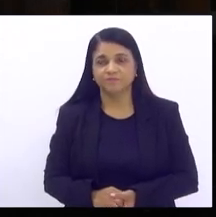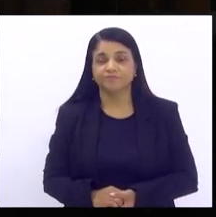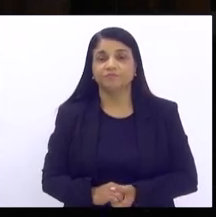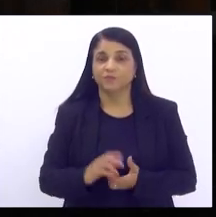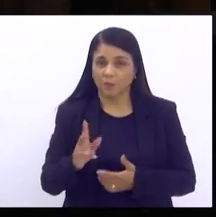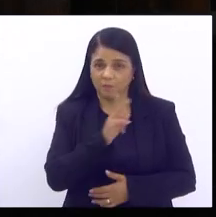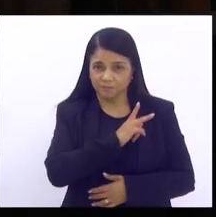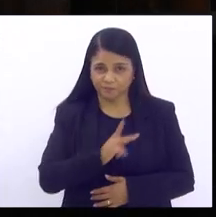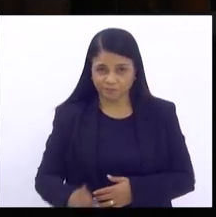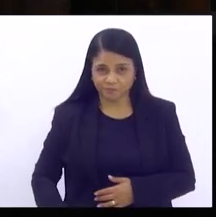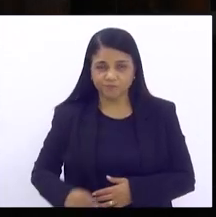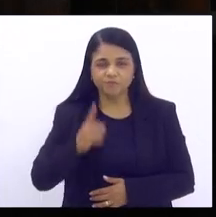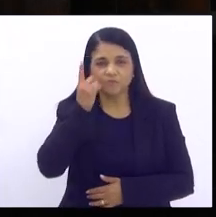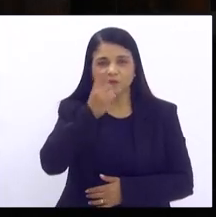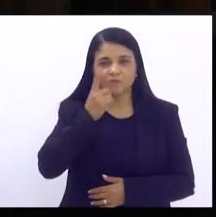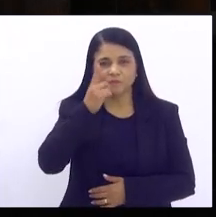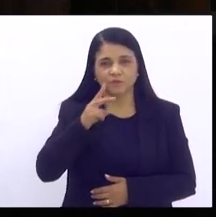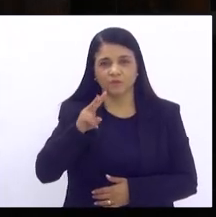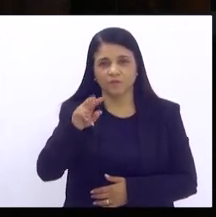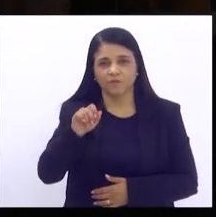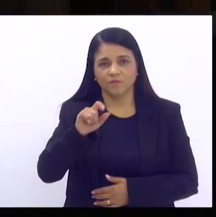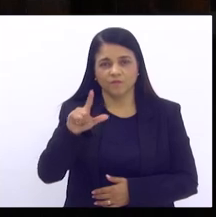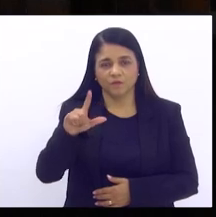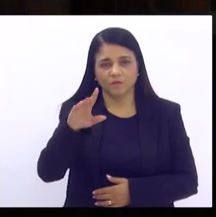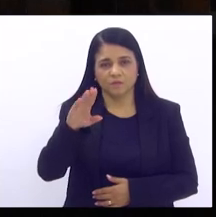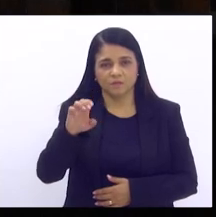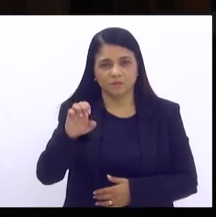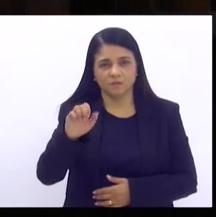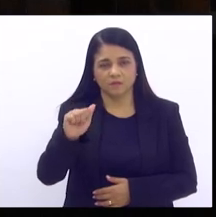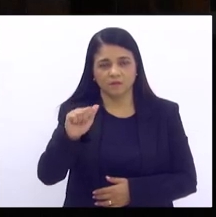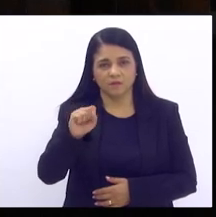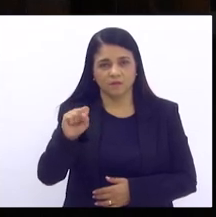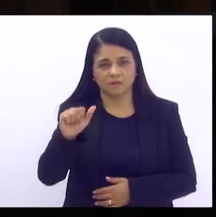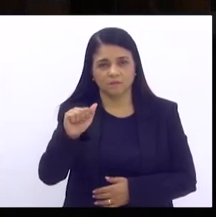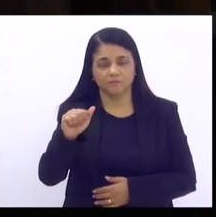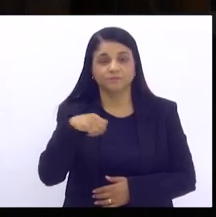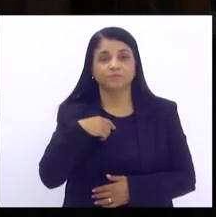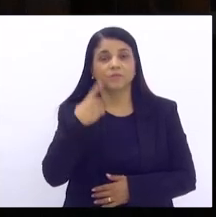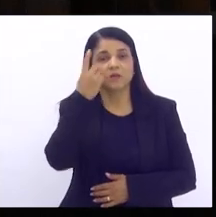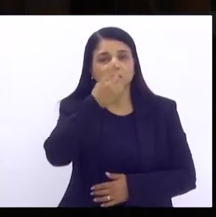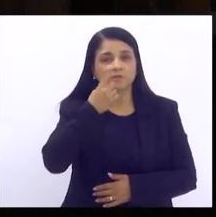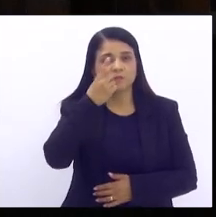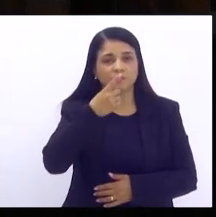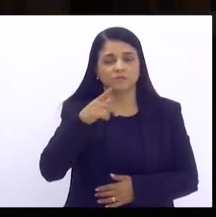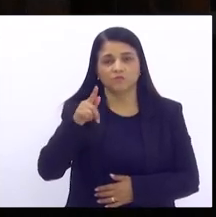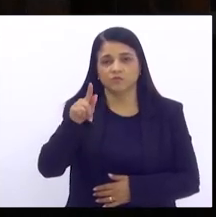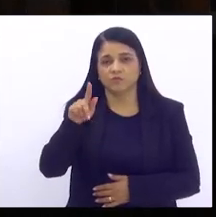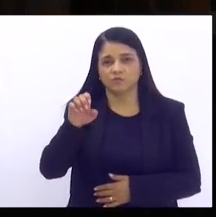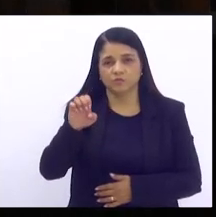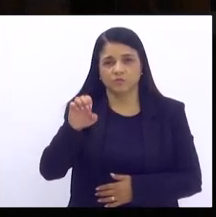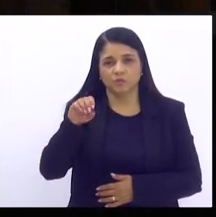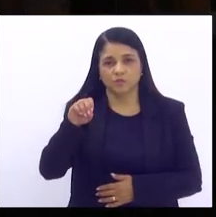Senhor presidente, deputado Valdaceasa, senhor deputado Giovanni Ratinho, senhoras e